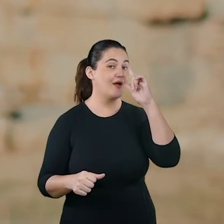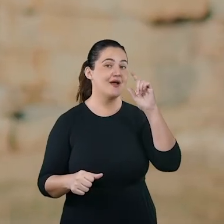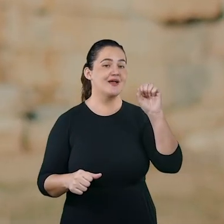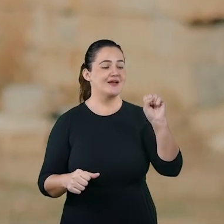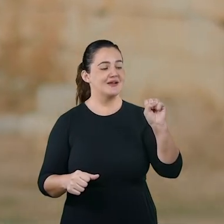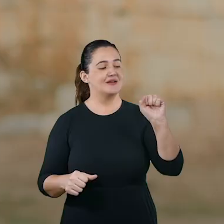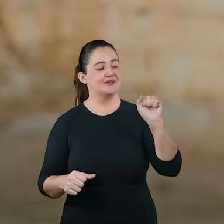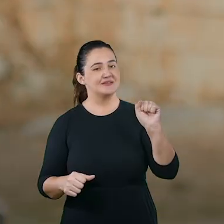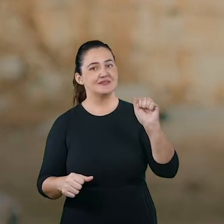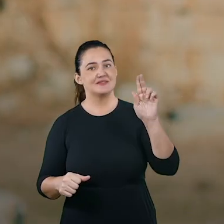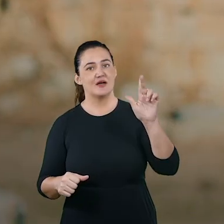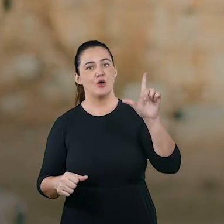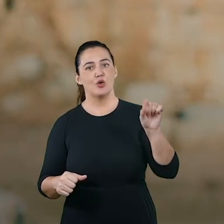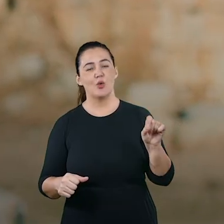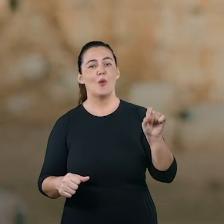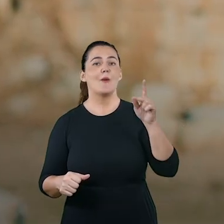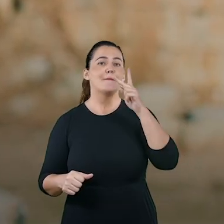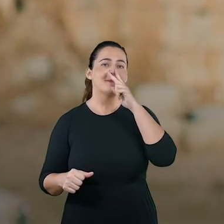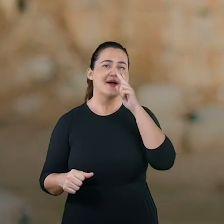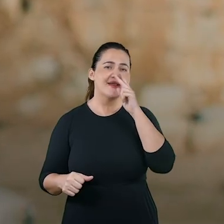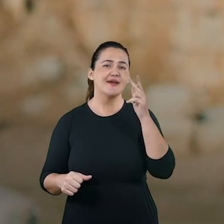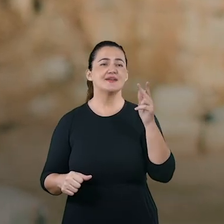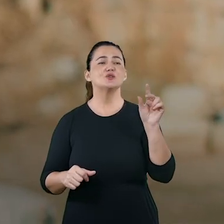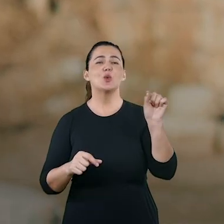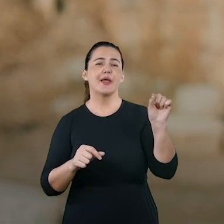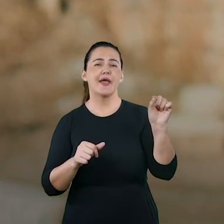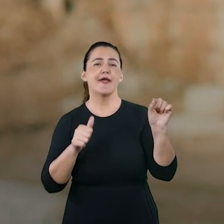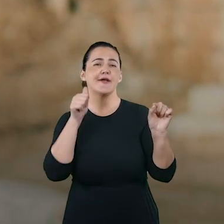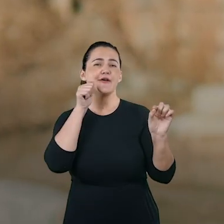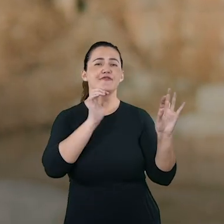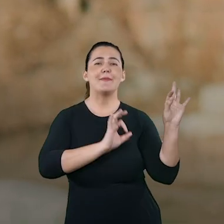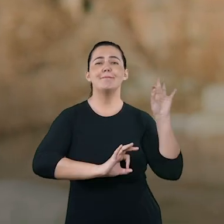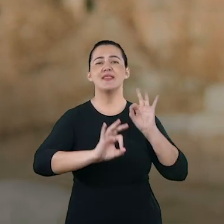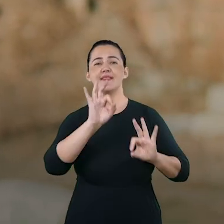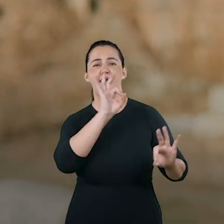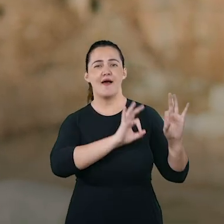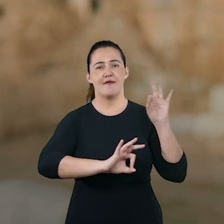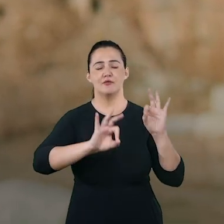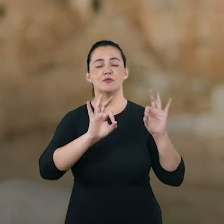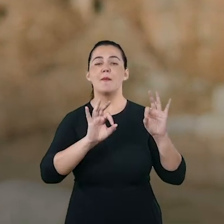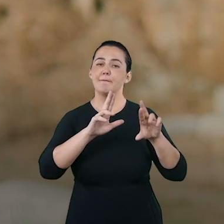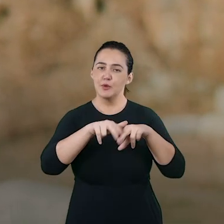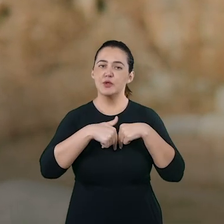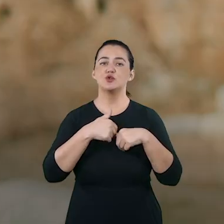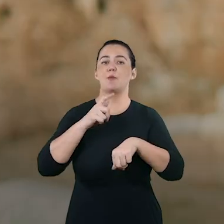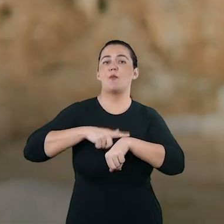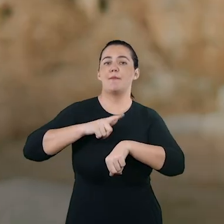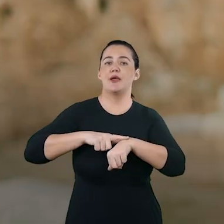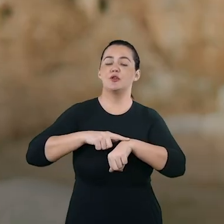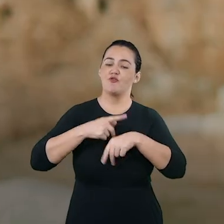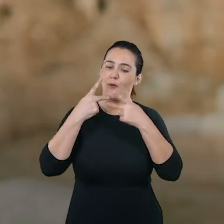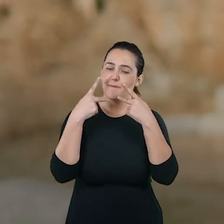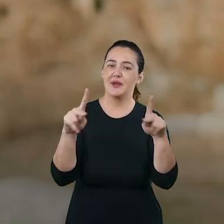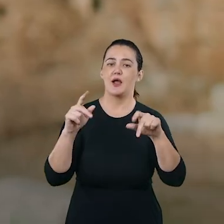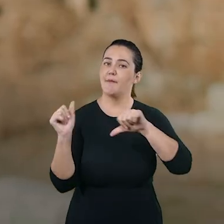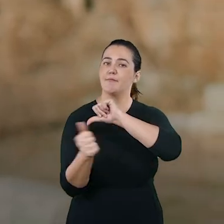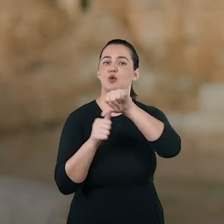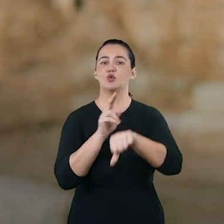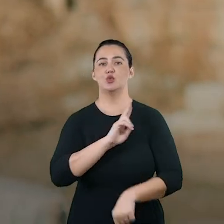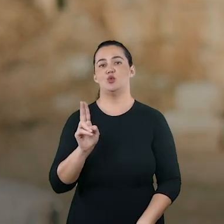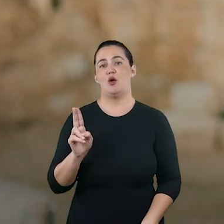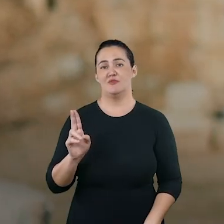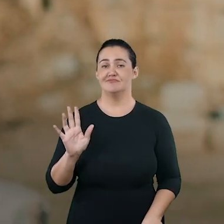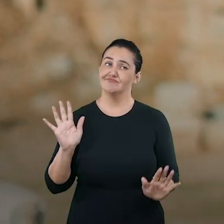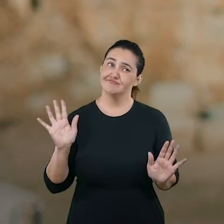do efeminado. Então, para evitar esse trocadilho, quando ele foi pregar para o mundo grego, ele preferiu se chamar Paulo. É